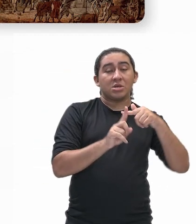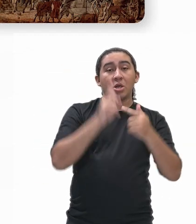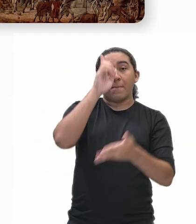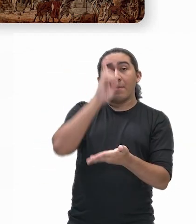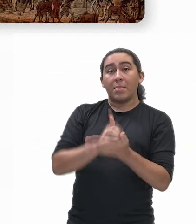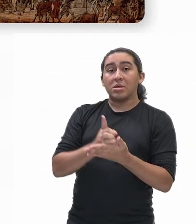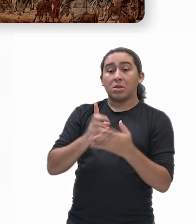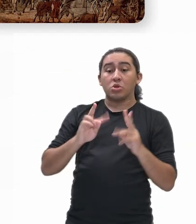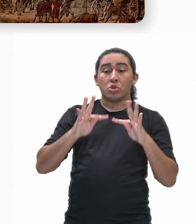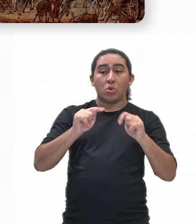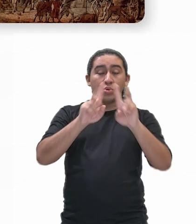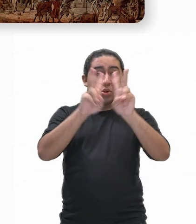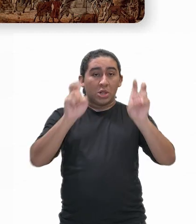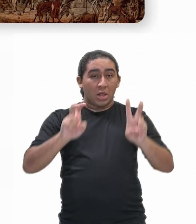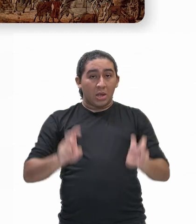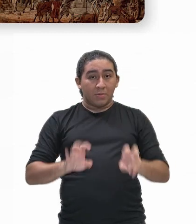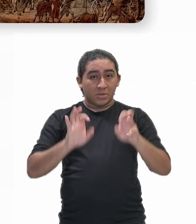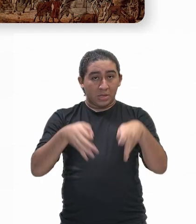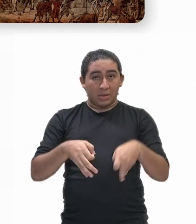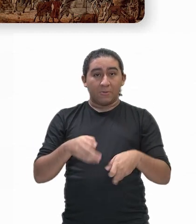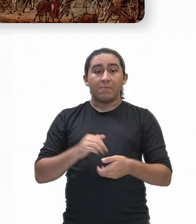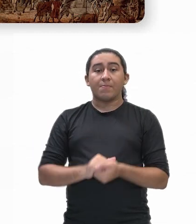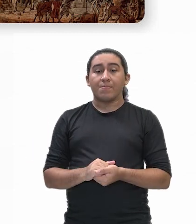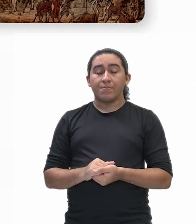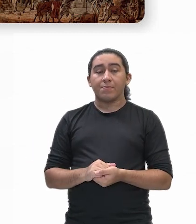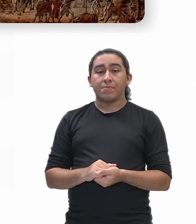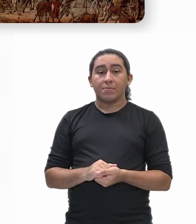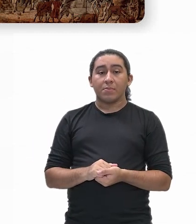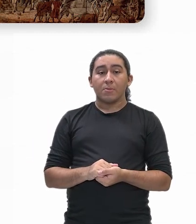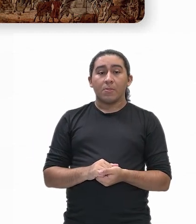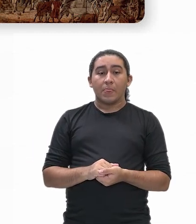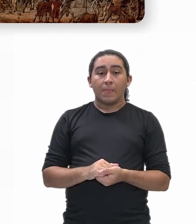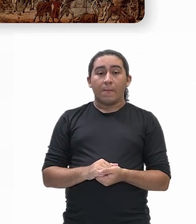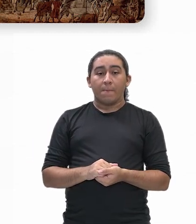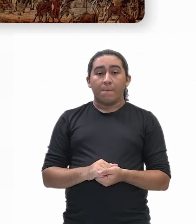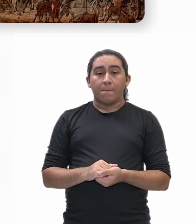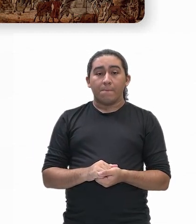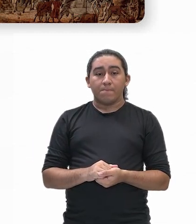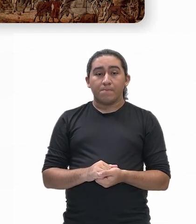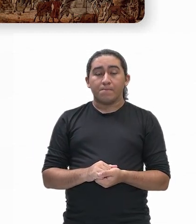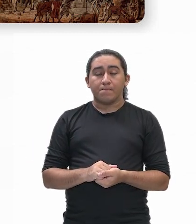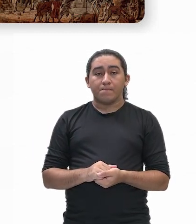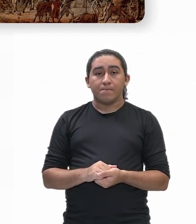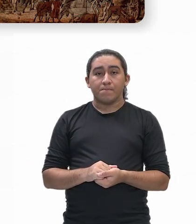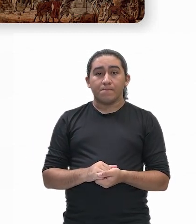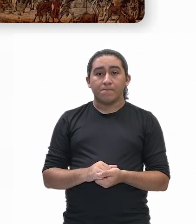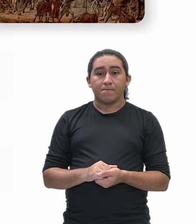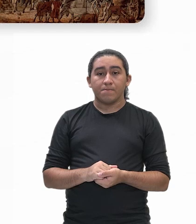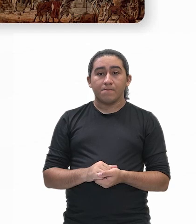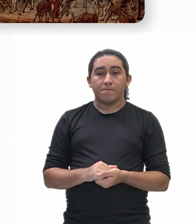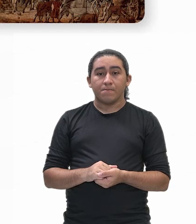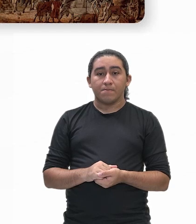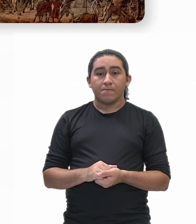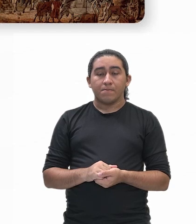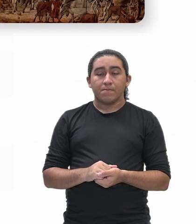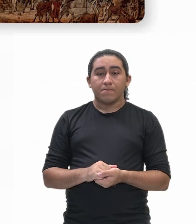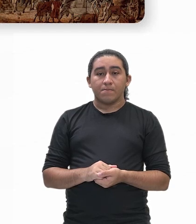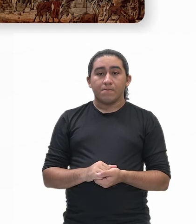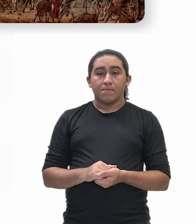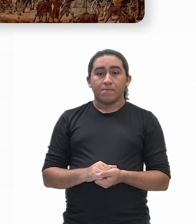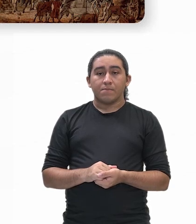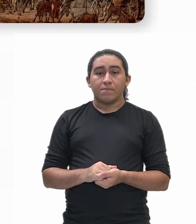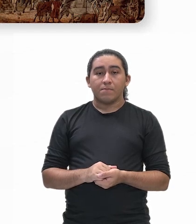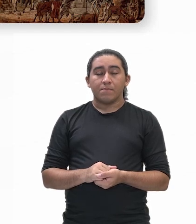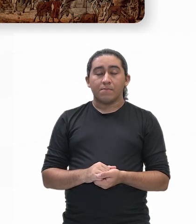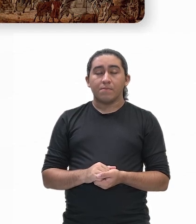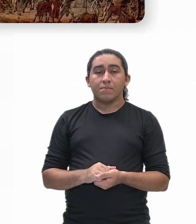essas questões, ela elegia o rei, o monarca, elegia no